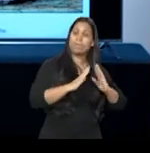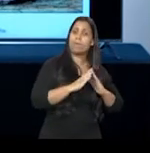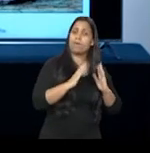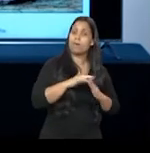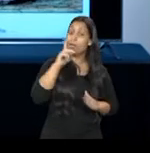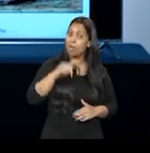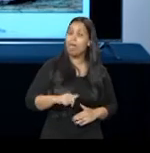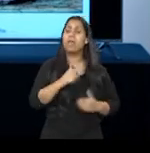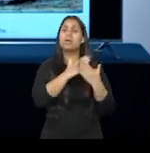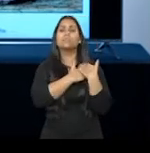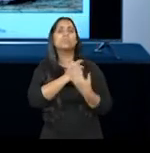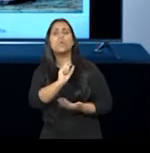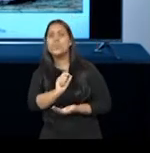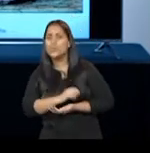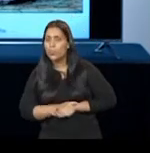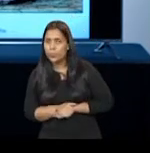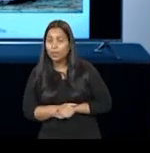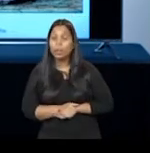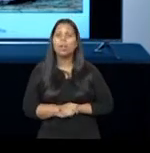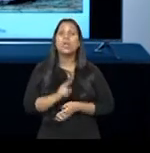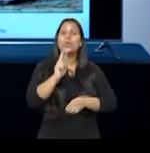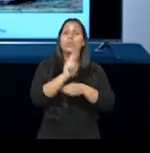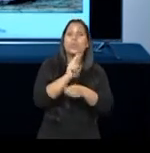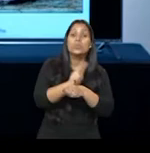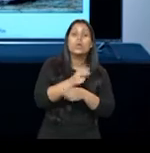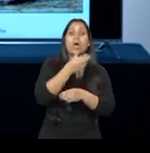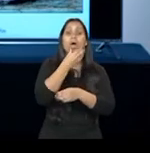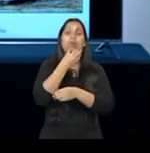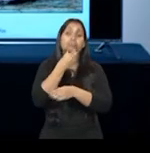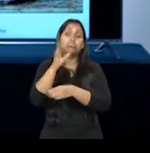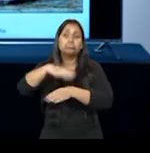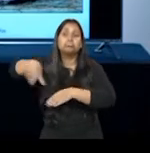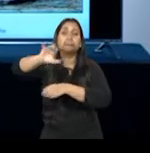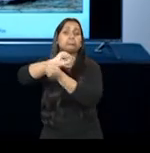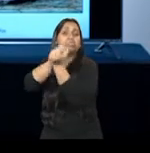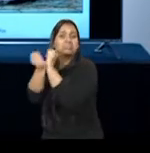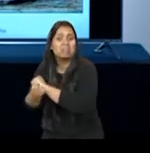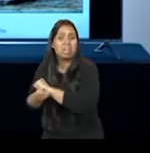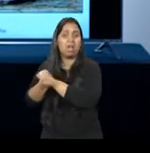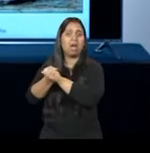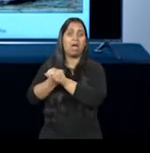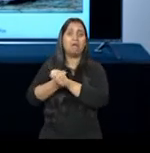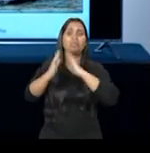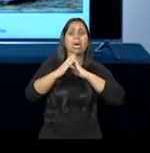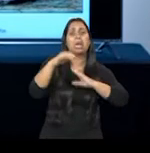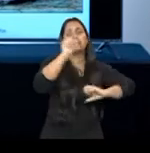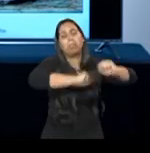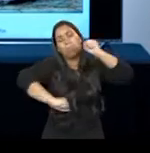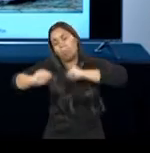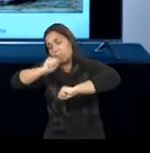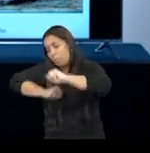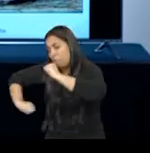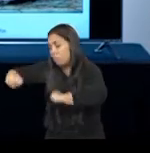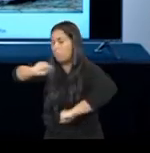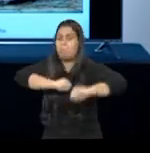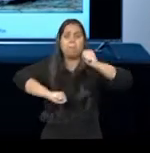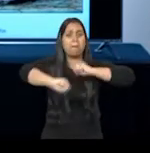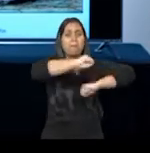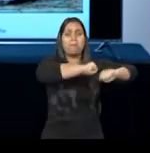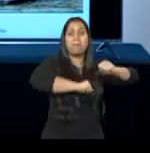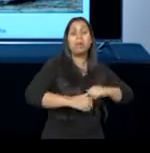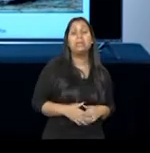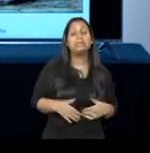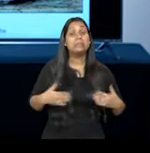seria responsável ali, então, por cuidar dos escravos que tinha na casa, dos afazeres domésticos.